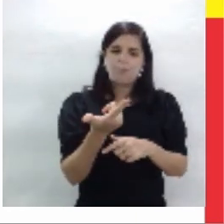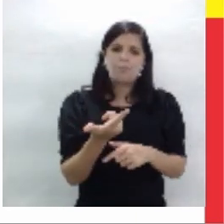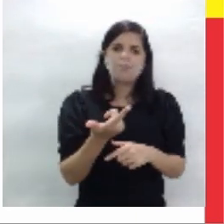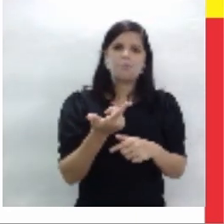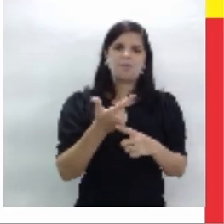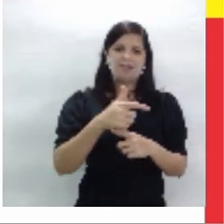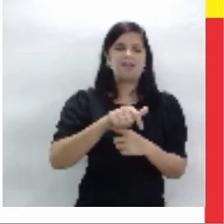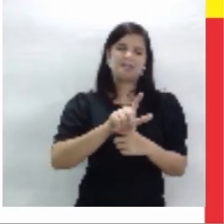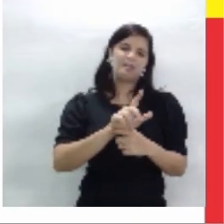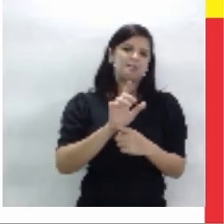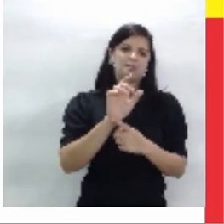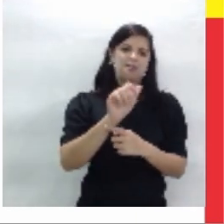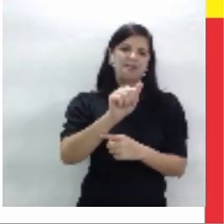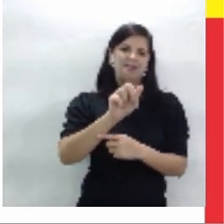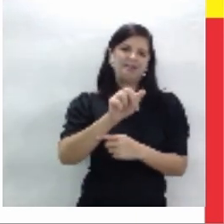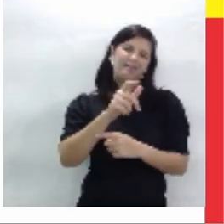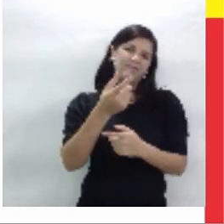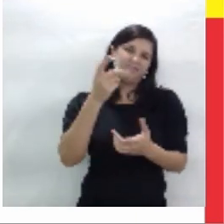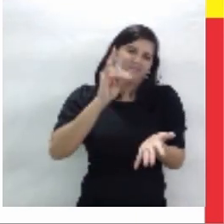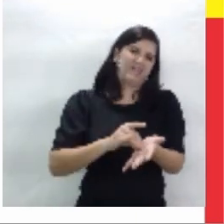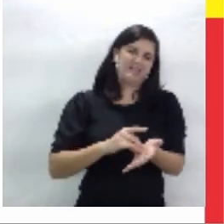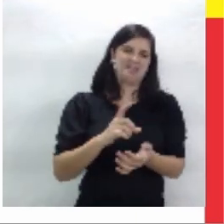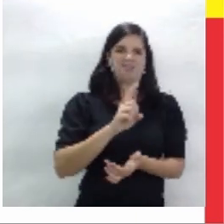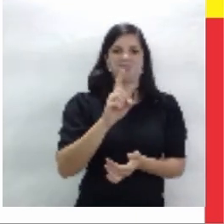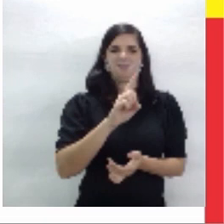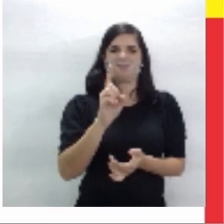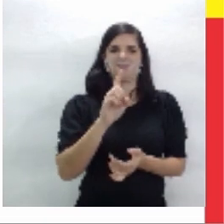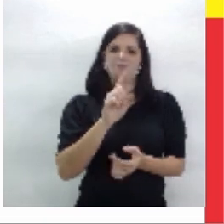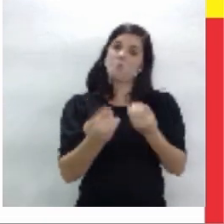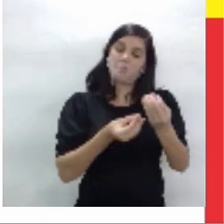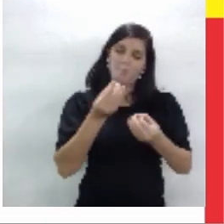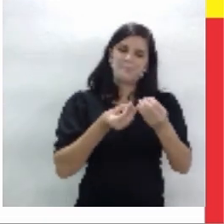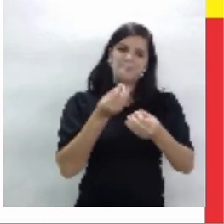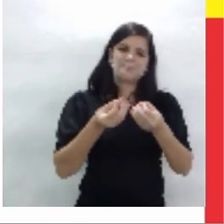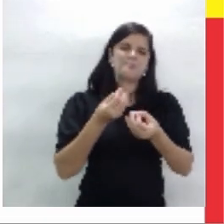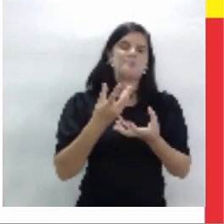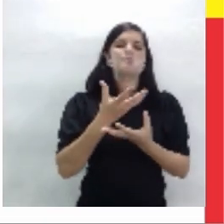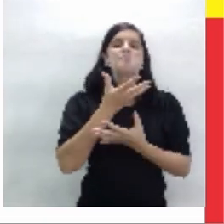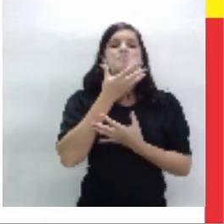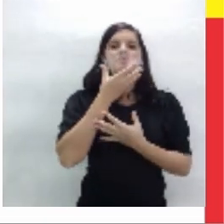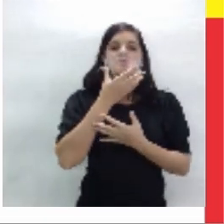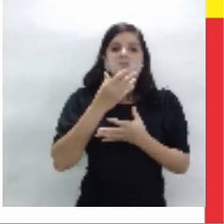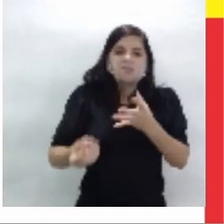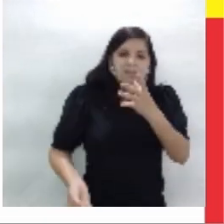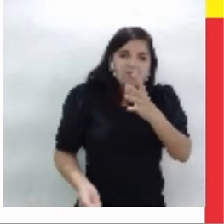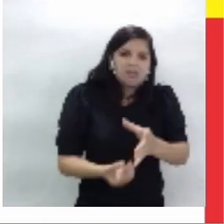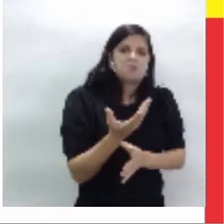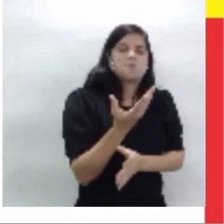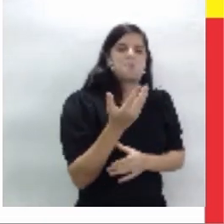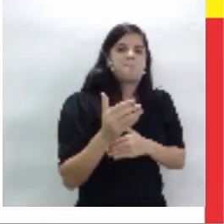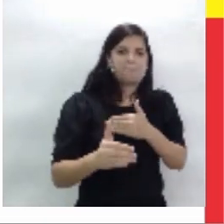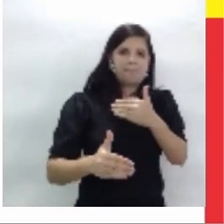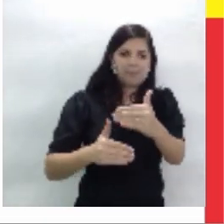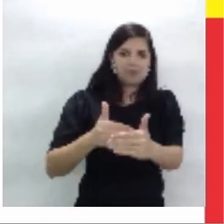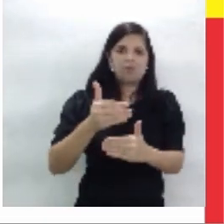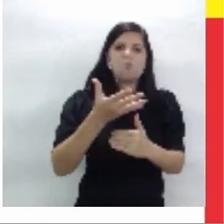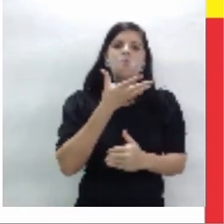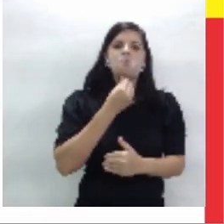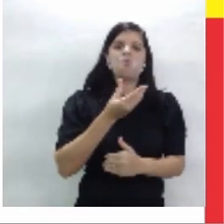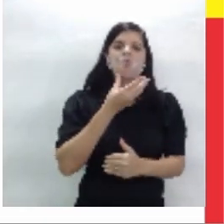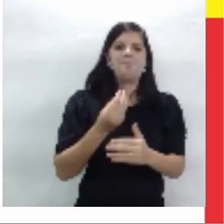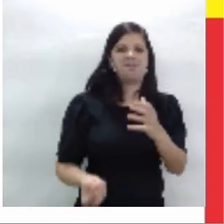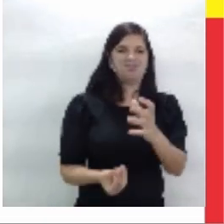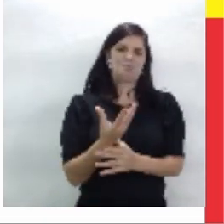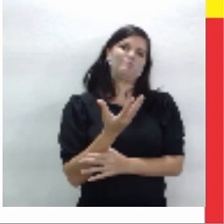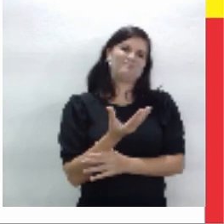é artificial. Por que esse lago é artificial? Porque ele foi formado, né, num processo aí que o homem